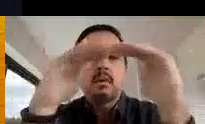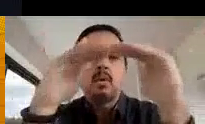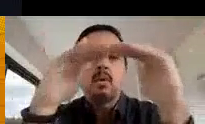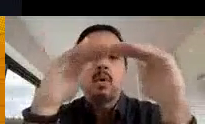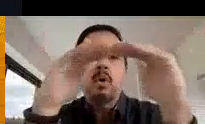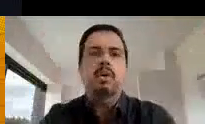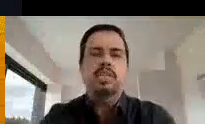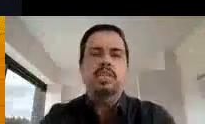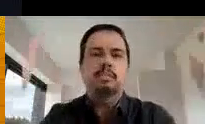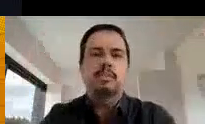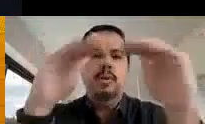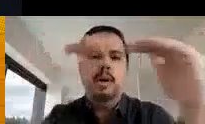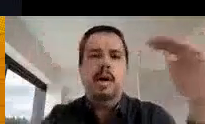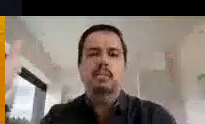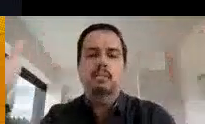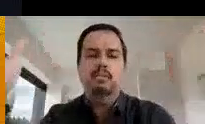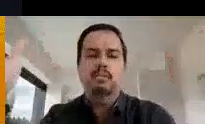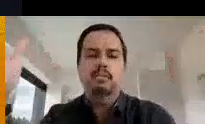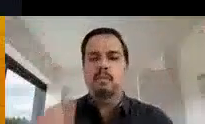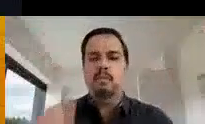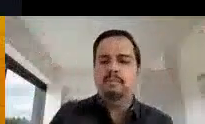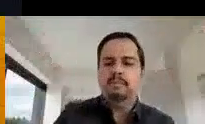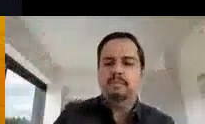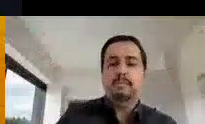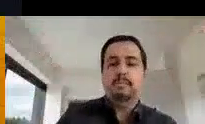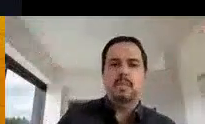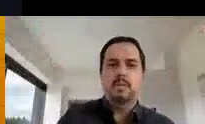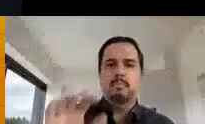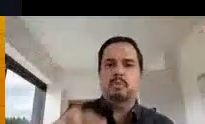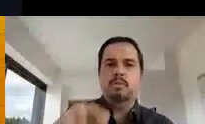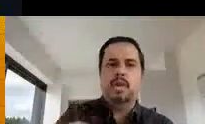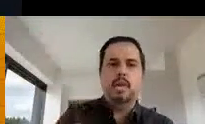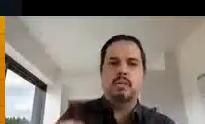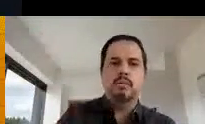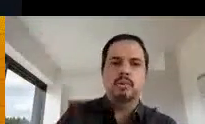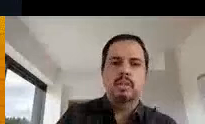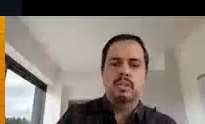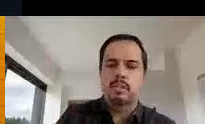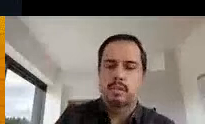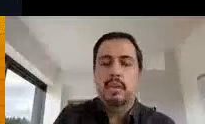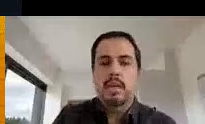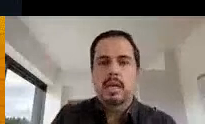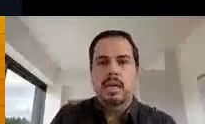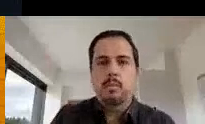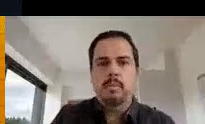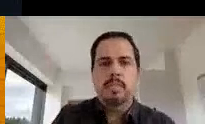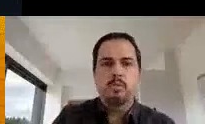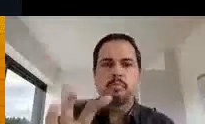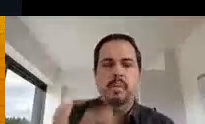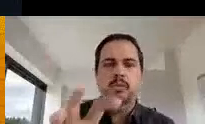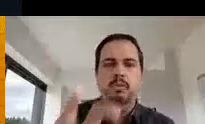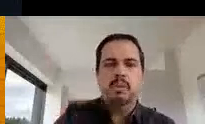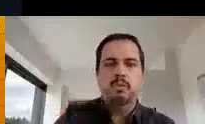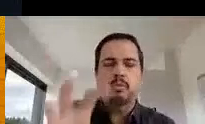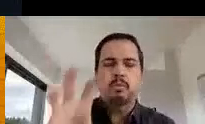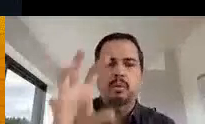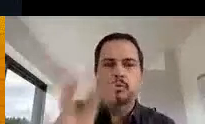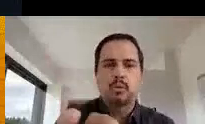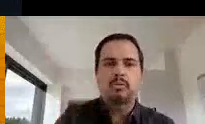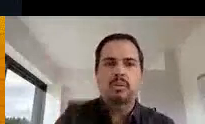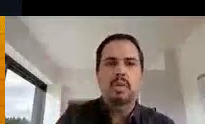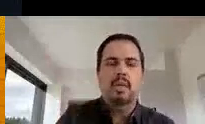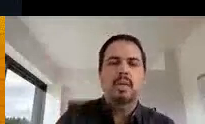ficar commodity, você ficar no básico, tá bom? E muito cuidado, a inovação de sustentação é uma armadilha. Uma empresa